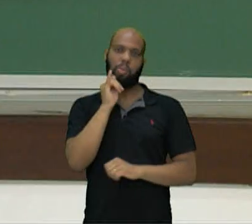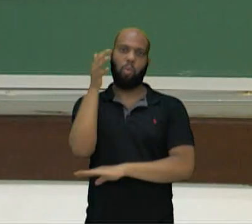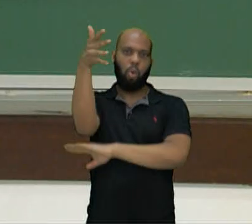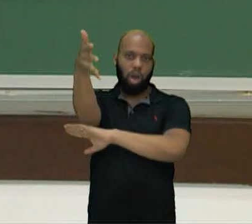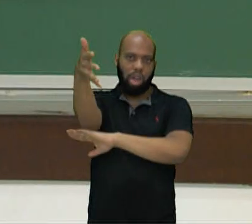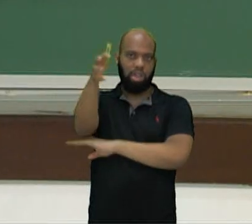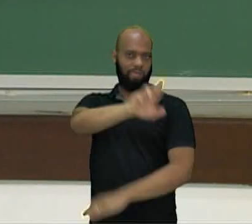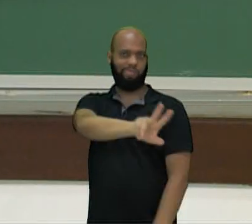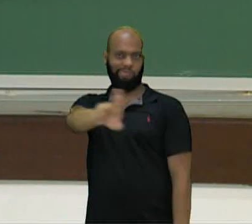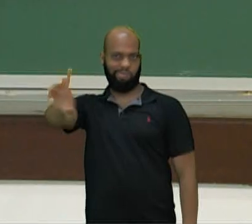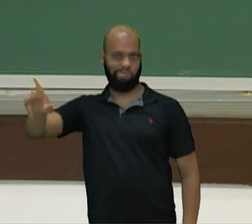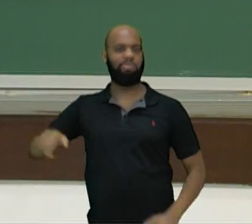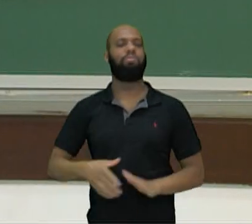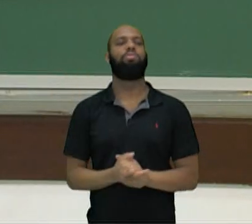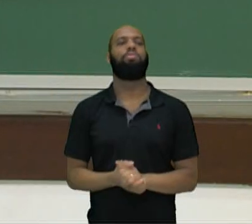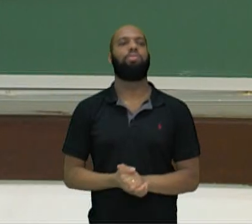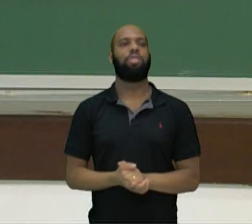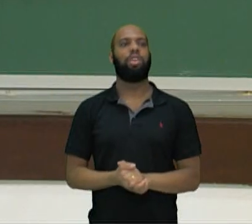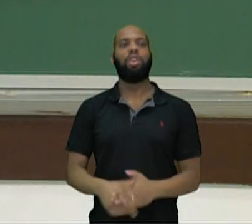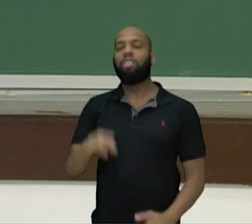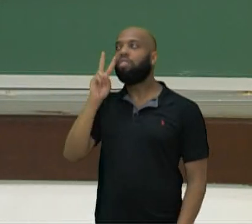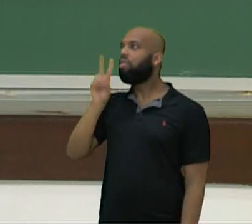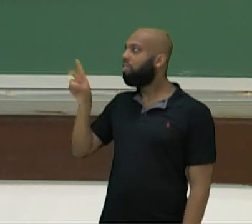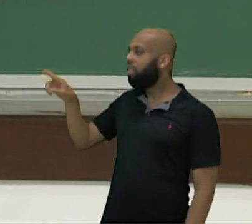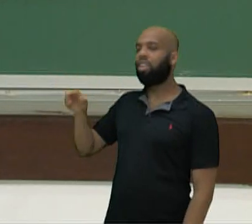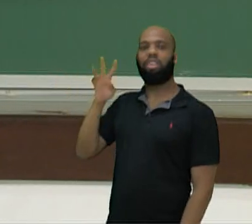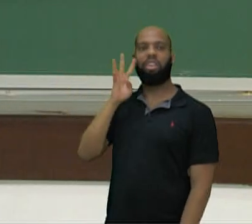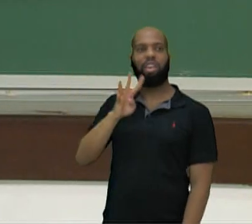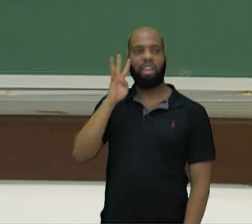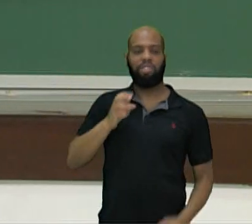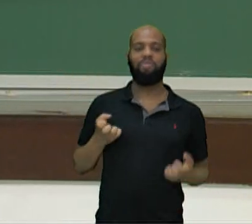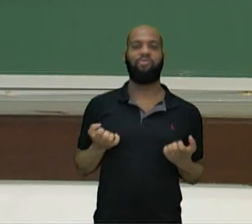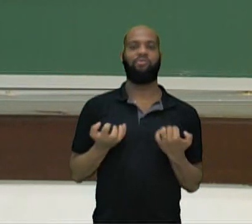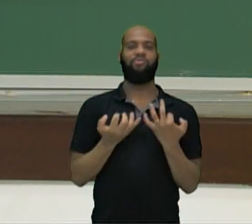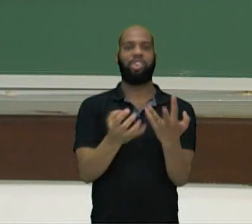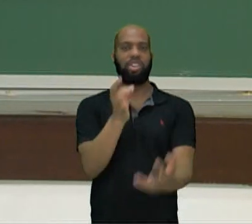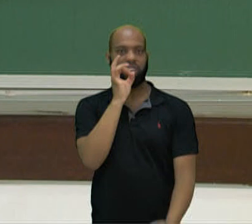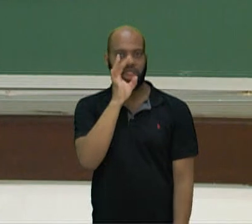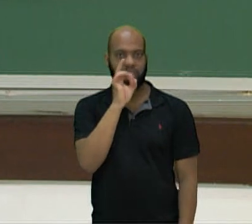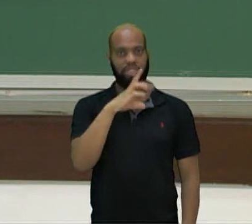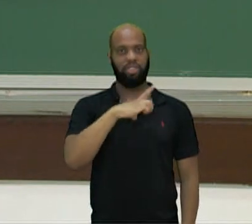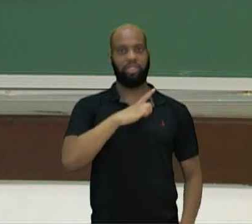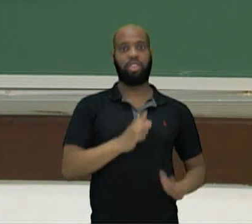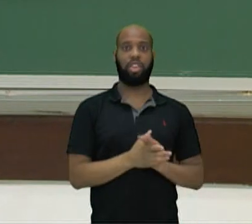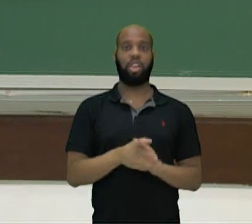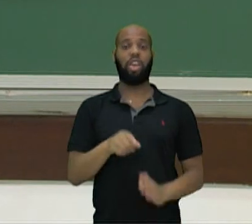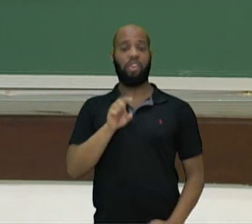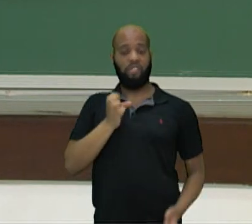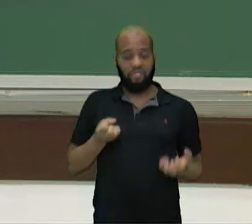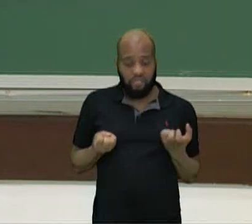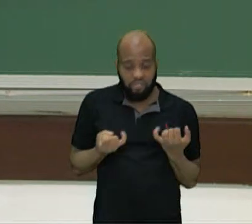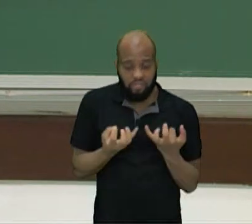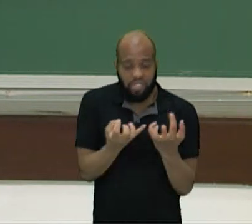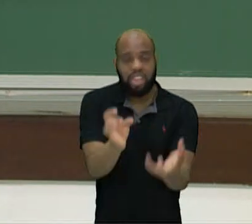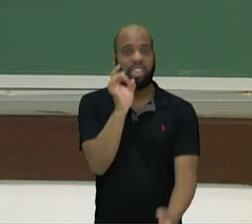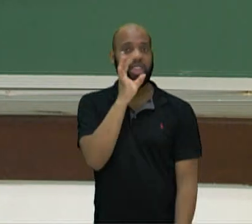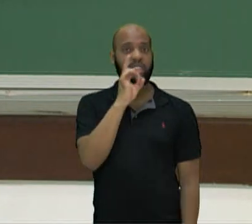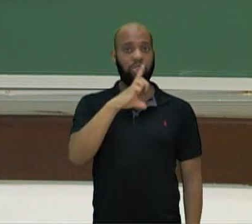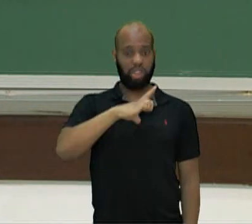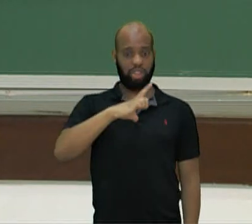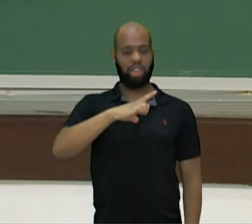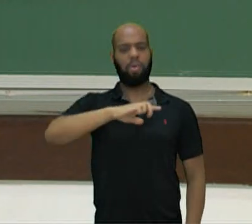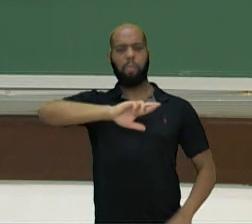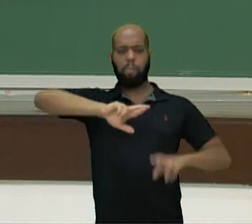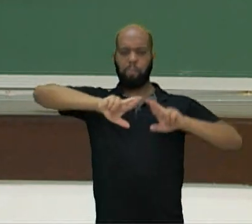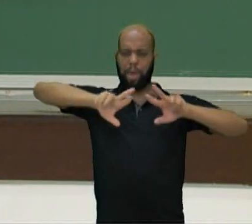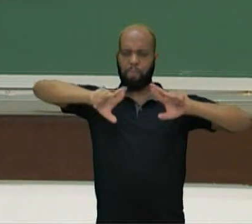tá bom? Né? Olha que bacana a vegetação muito rica, o qual, se a vegetação é rica, vai trazer uma boa